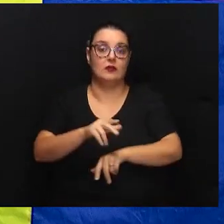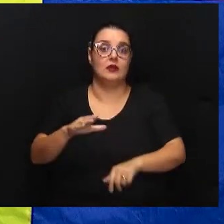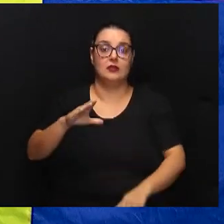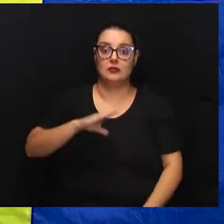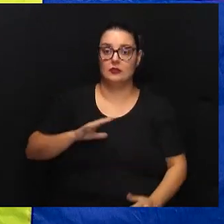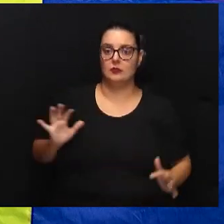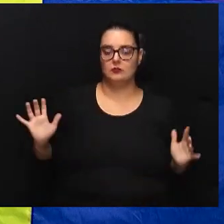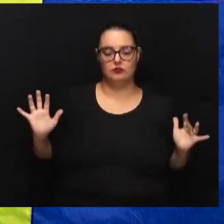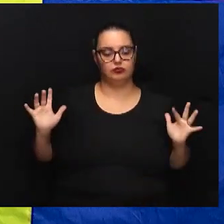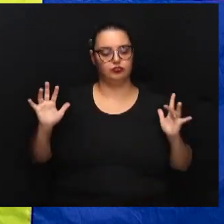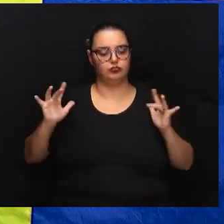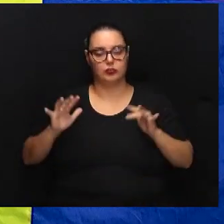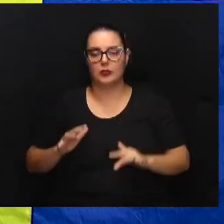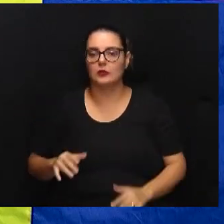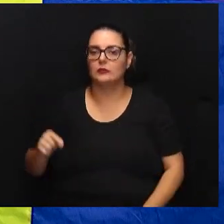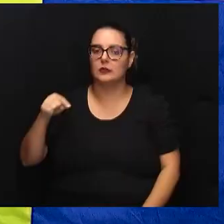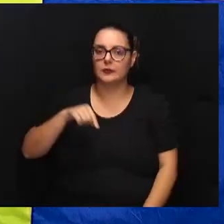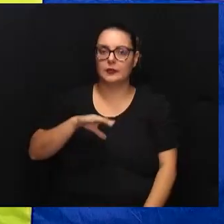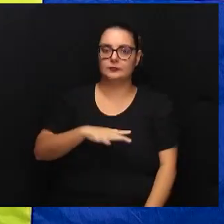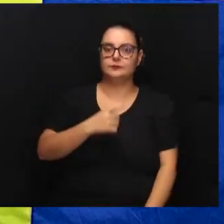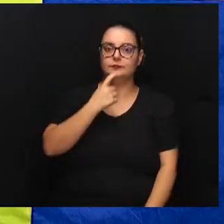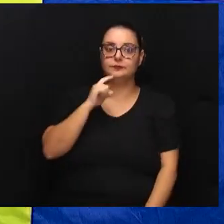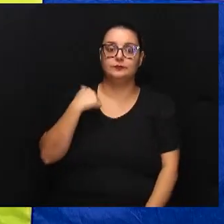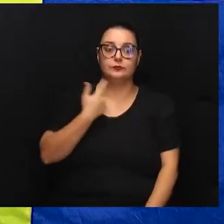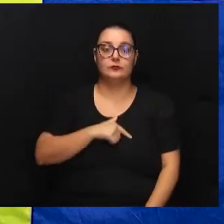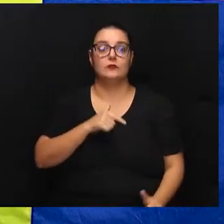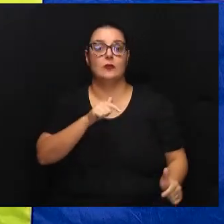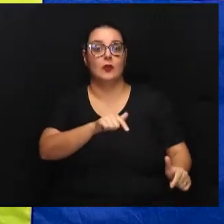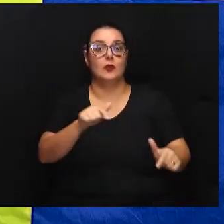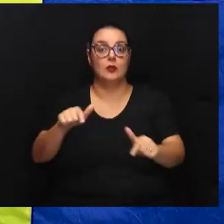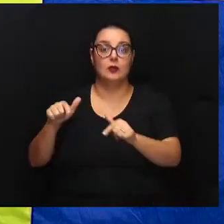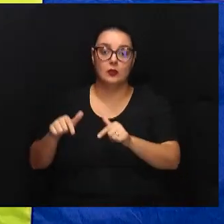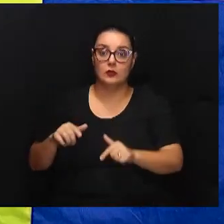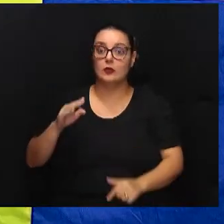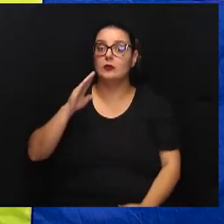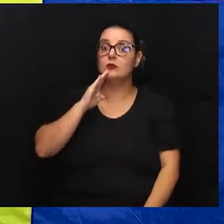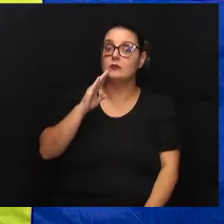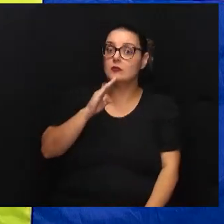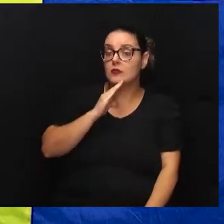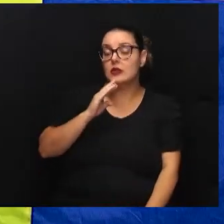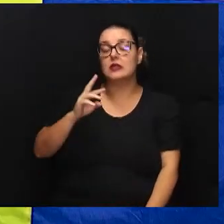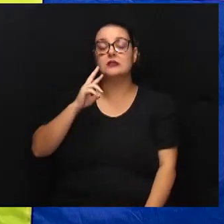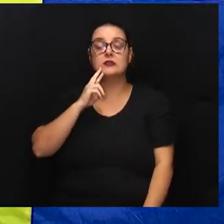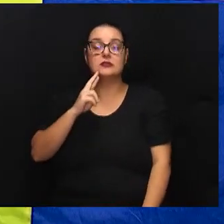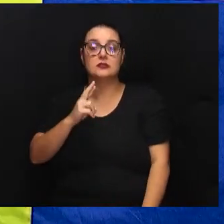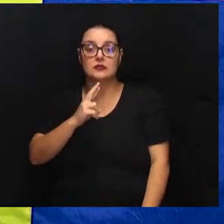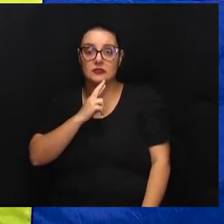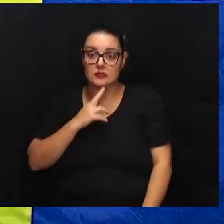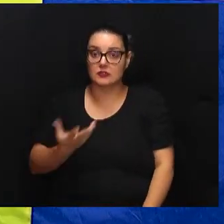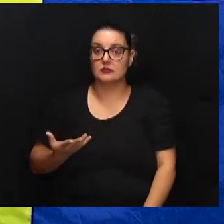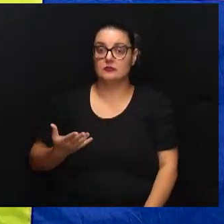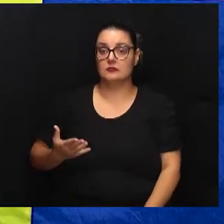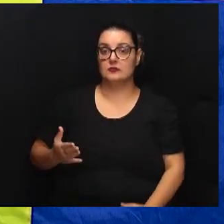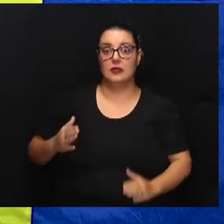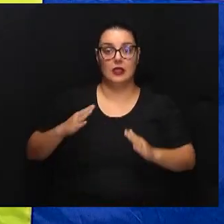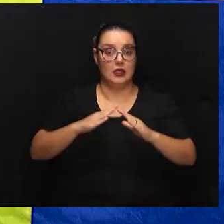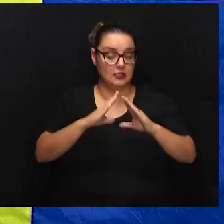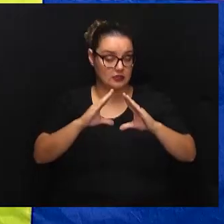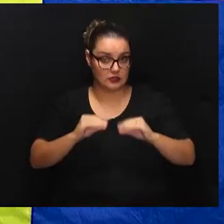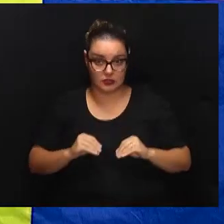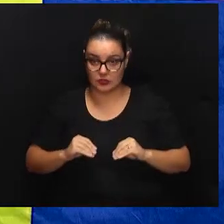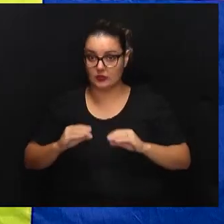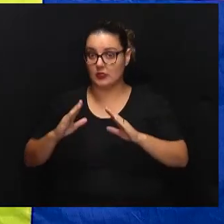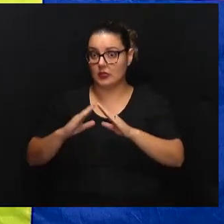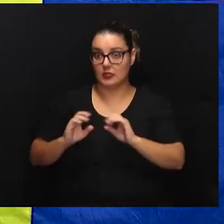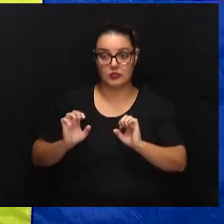nossos estabelecimentos, bares, restaurantes, casas noturnas, casas de shows, a gente tem